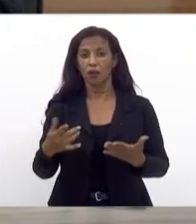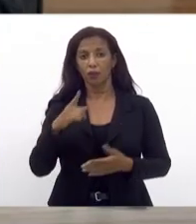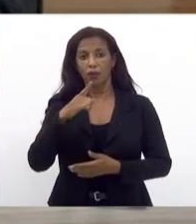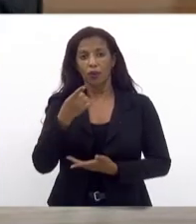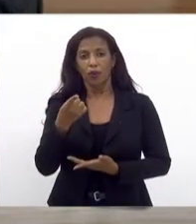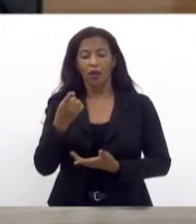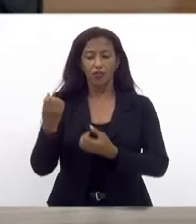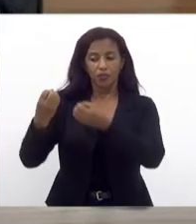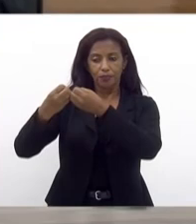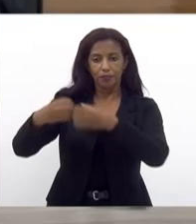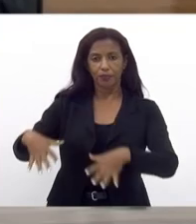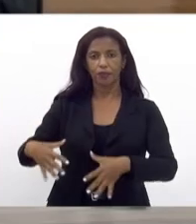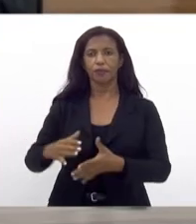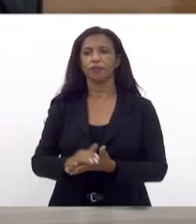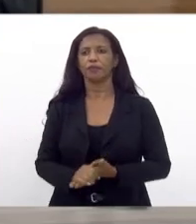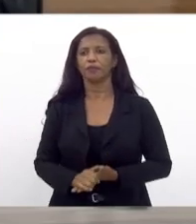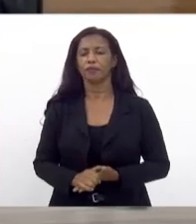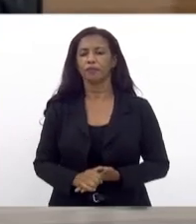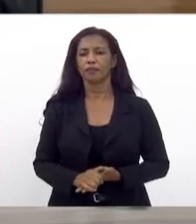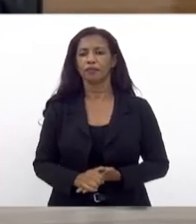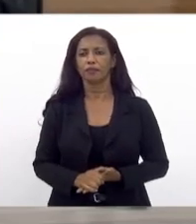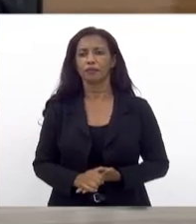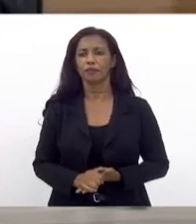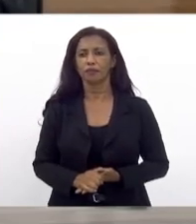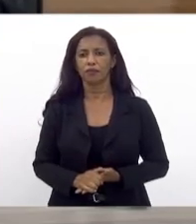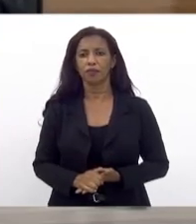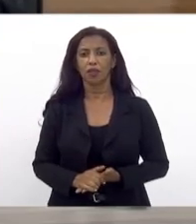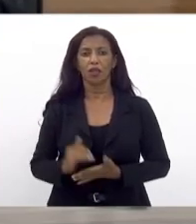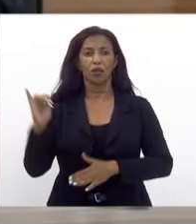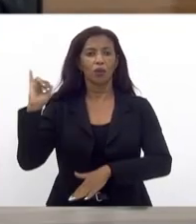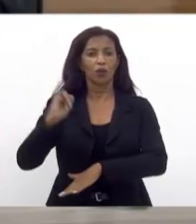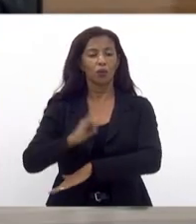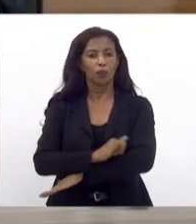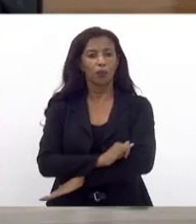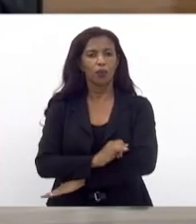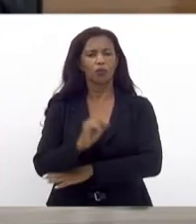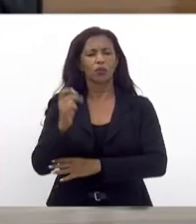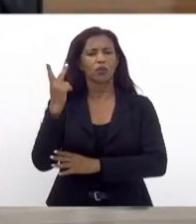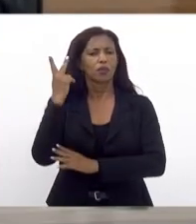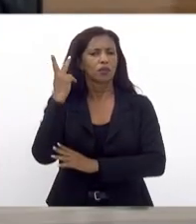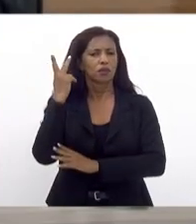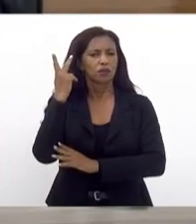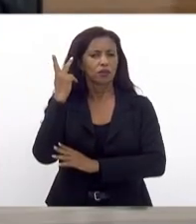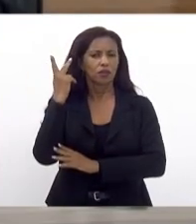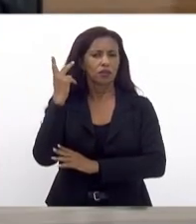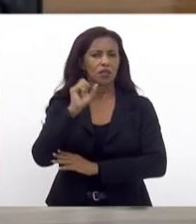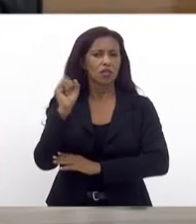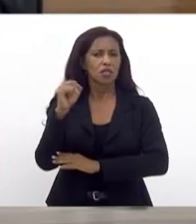é de quebrarmos o Galeão, inviabilizá-lo, e o aeroporto de Santos Dumont, logicamente,